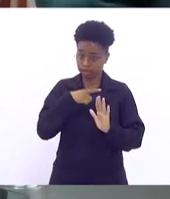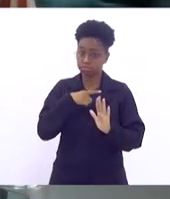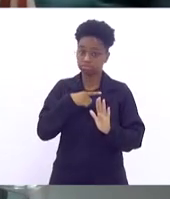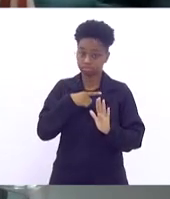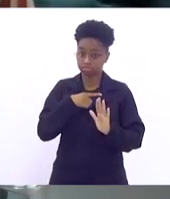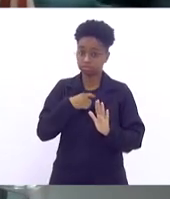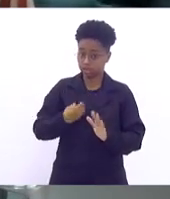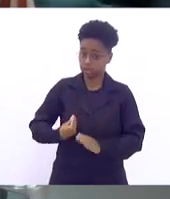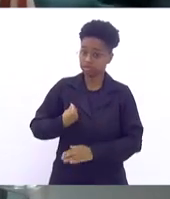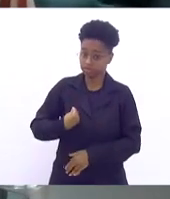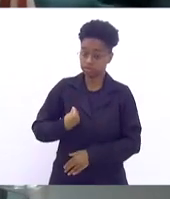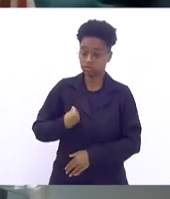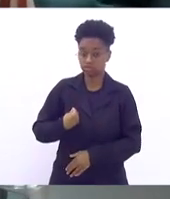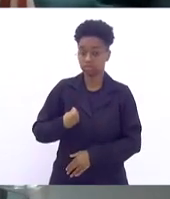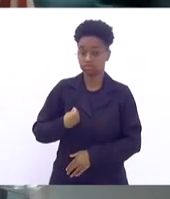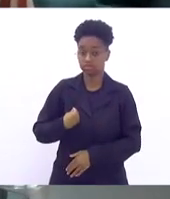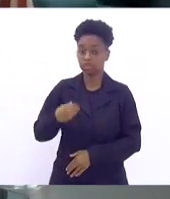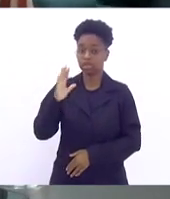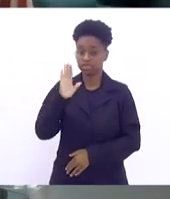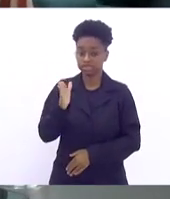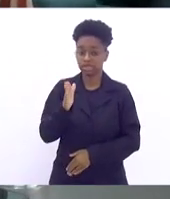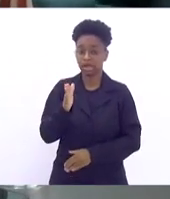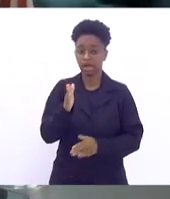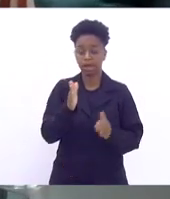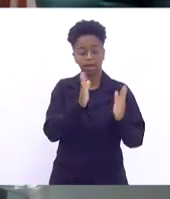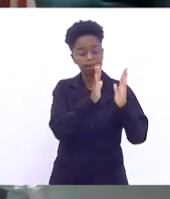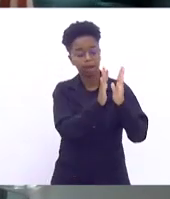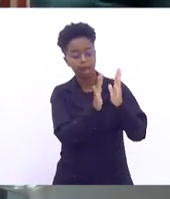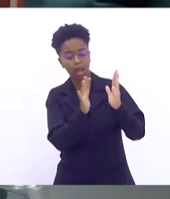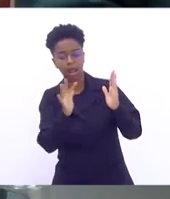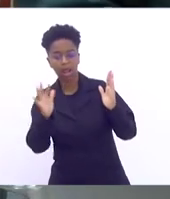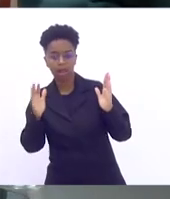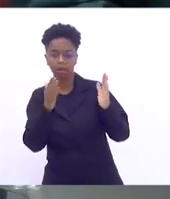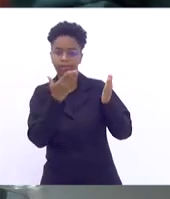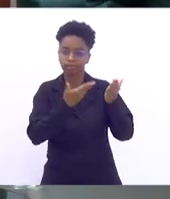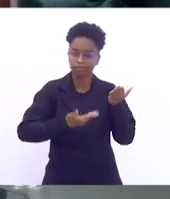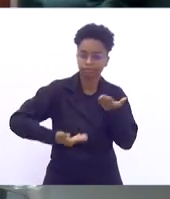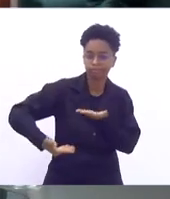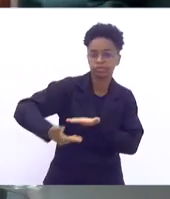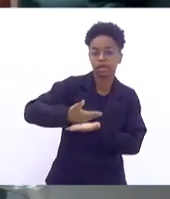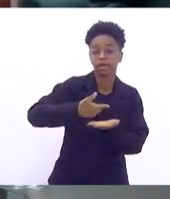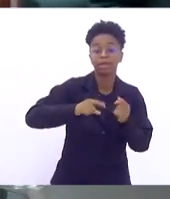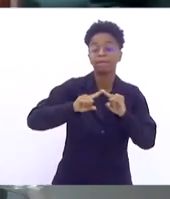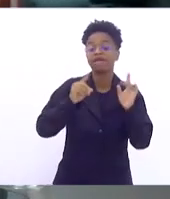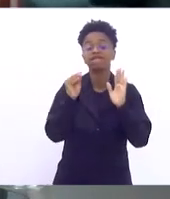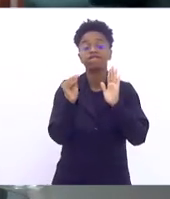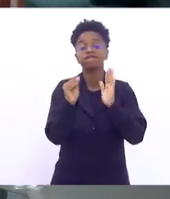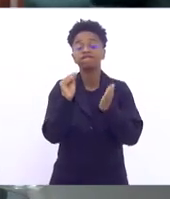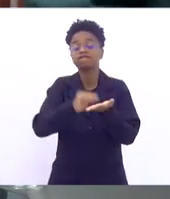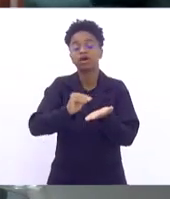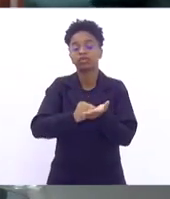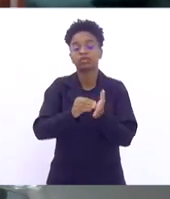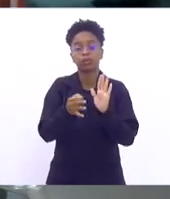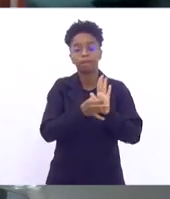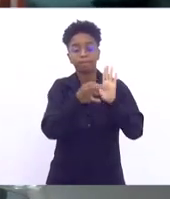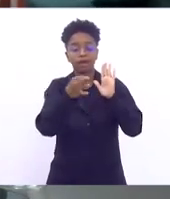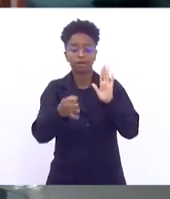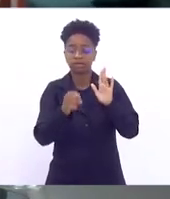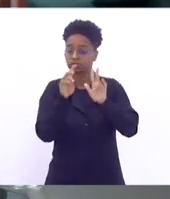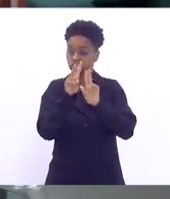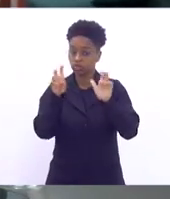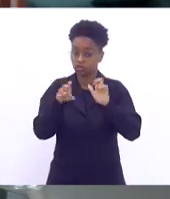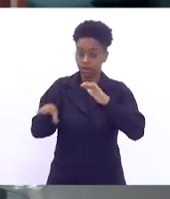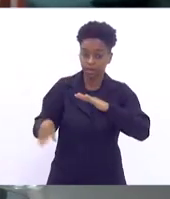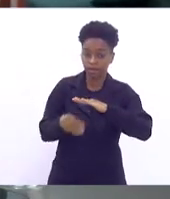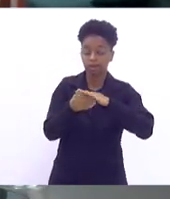já tramitou tudo que tinha que tramitar e falta parecer sobre as emendas que todas